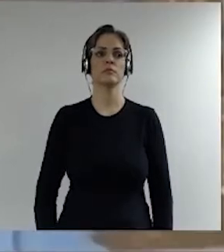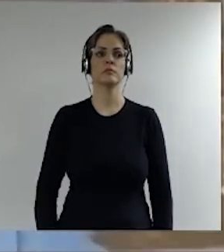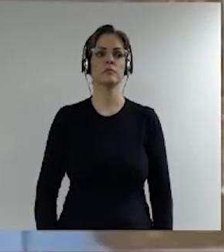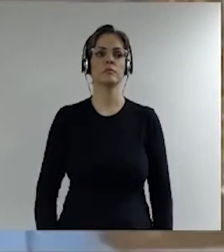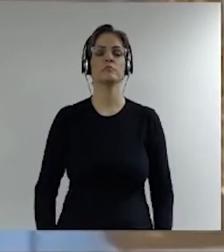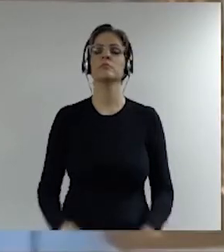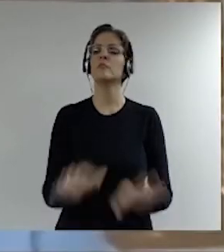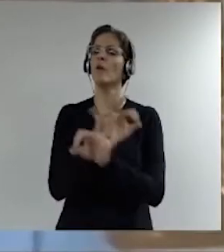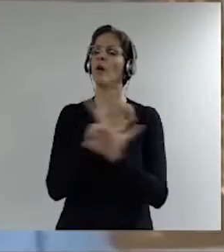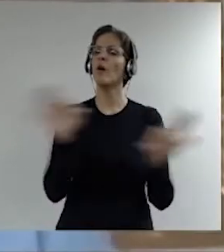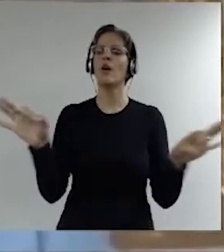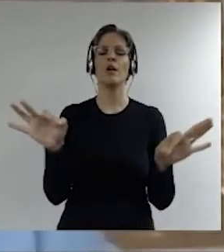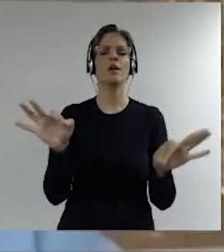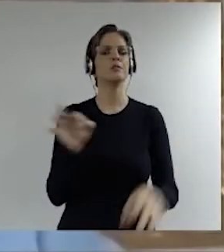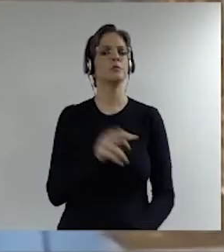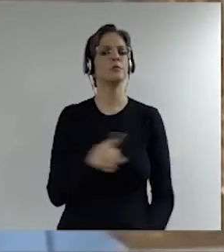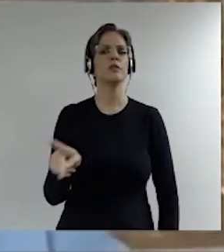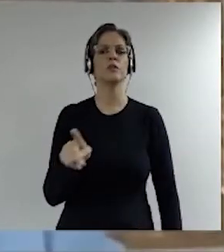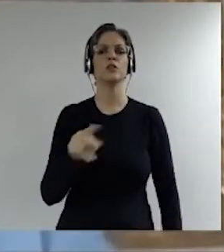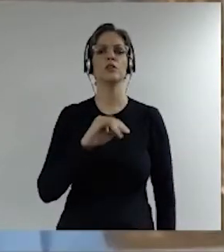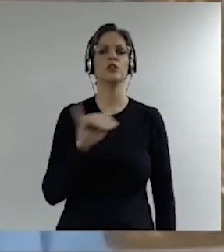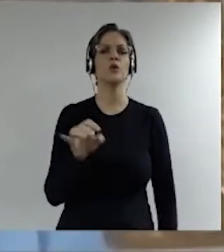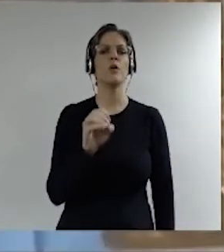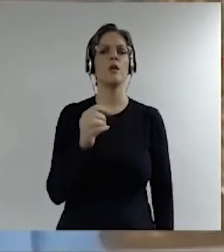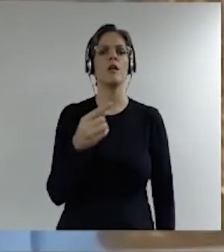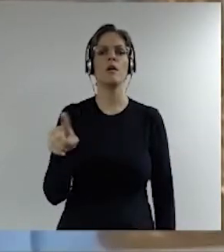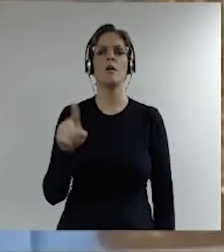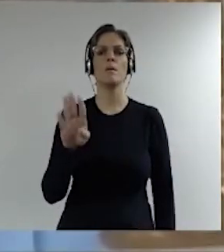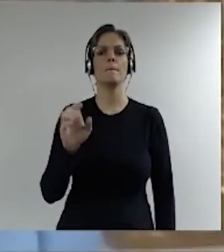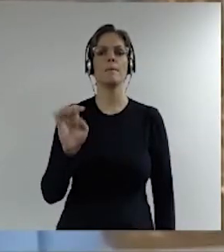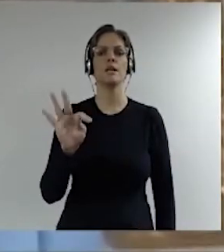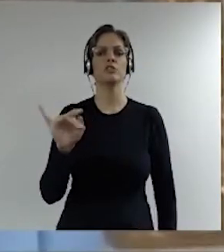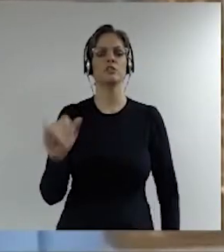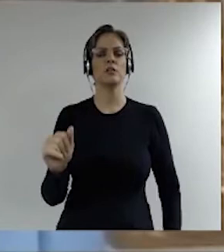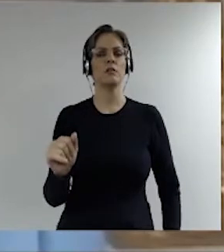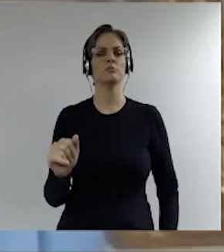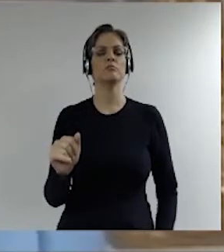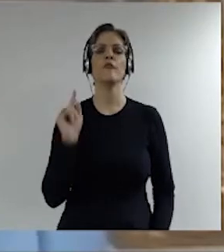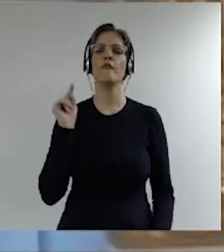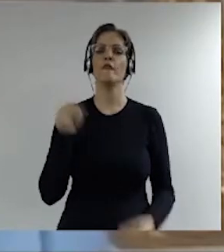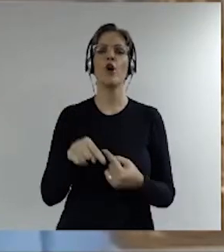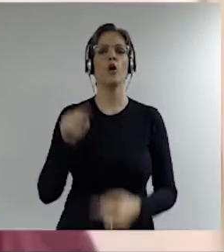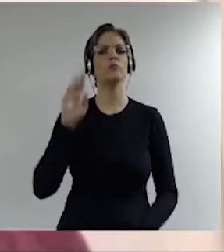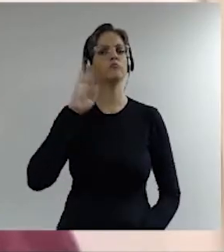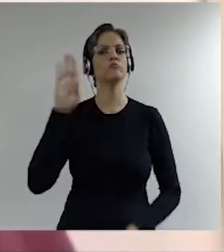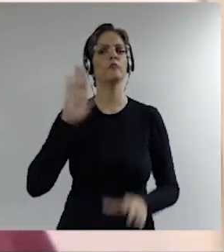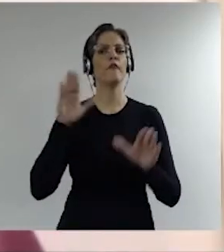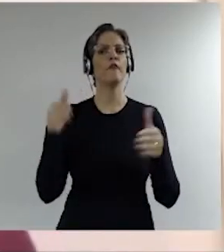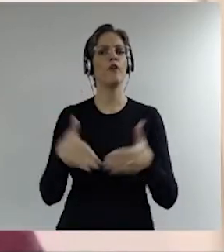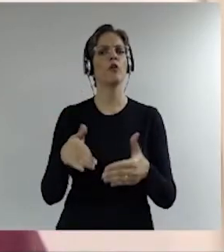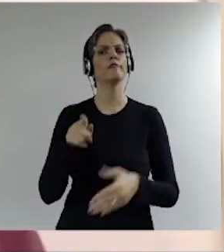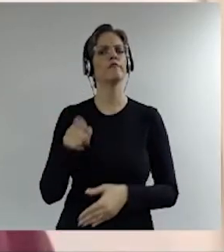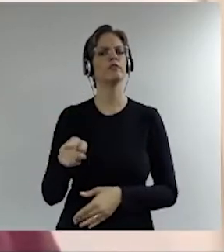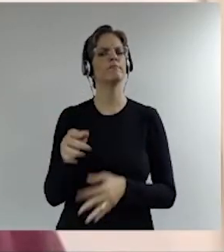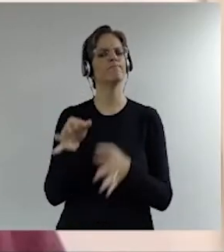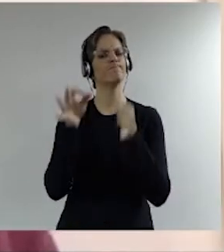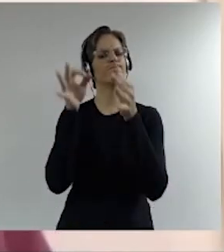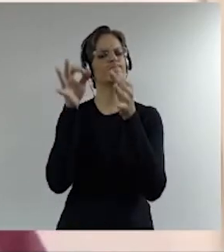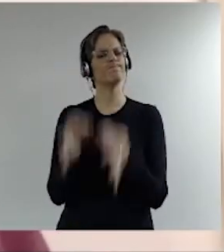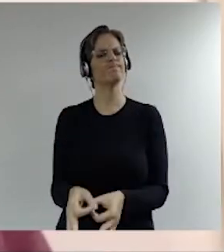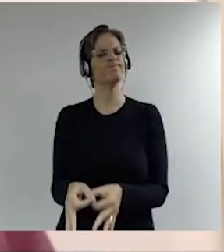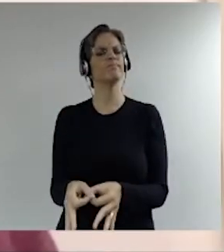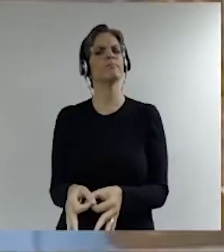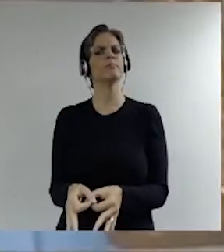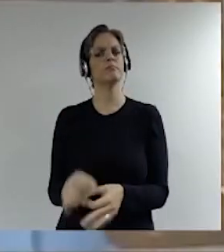Excelente, professor João Batista. Como o senhor pontuou na sua fala, né, o foco é o essencial. O senhor foi cirúrgico em fazer esse